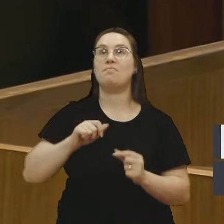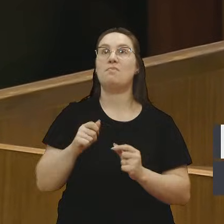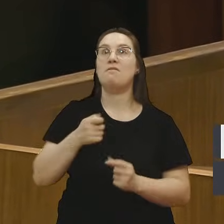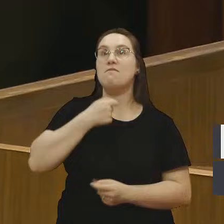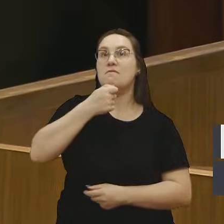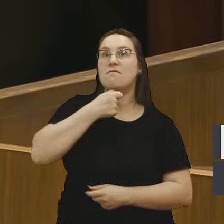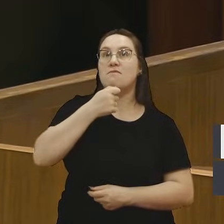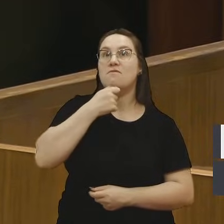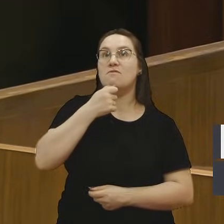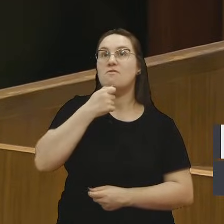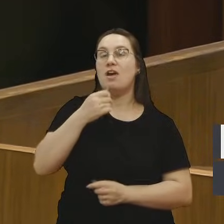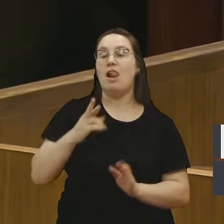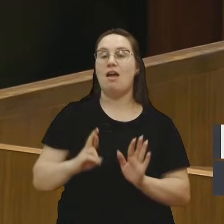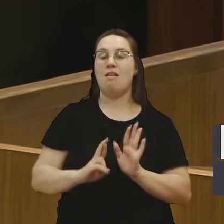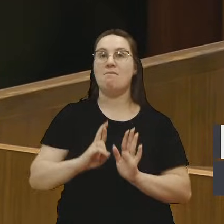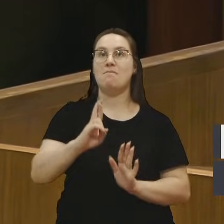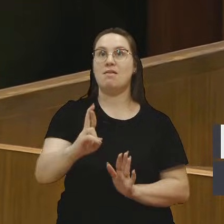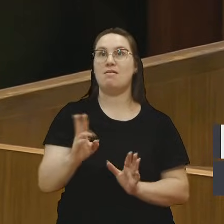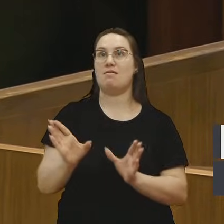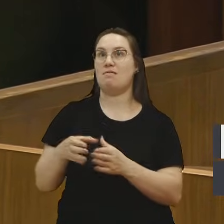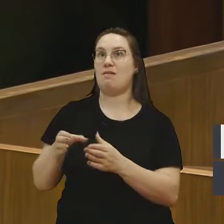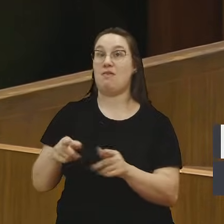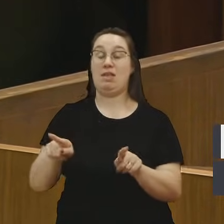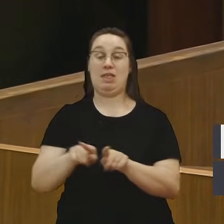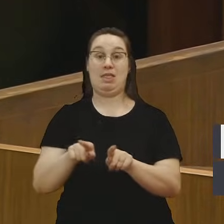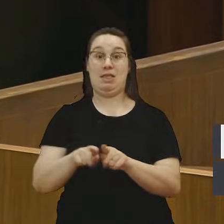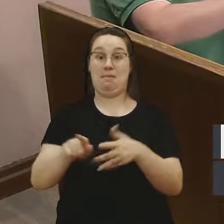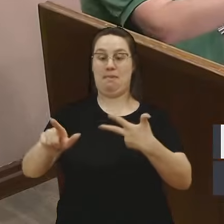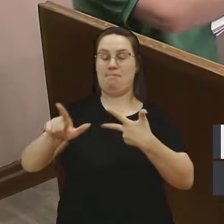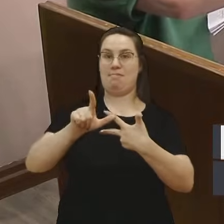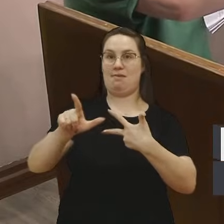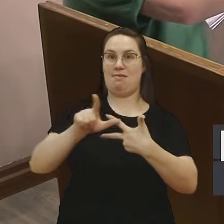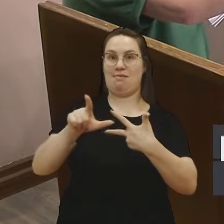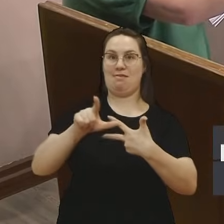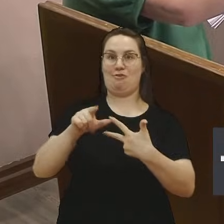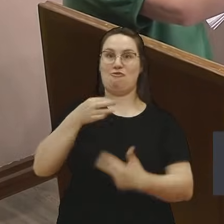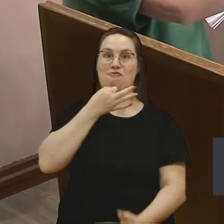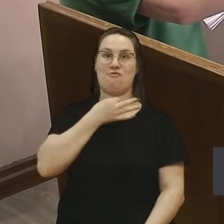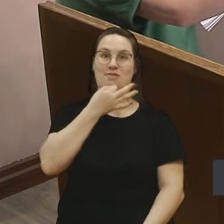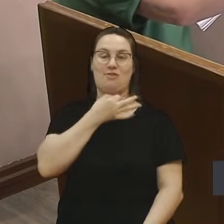da comissão e também em nome do Legislativo caxiense.